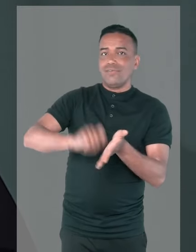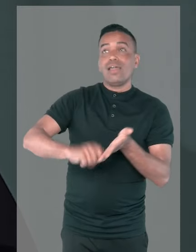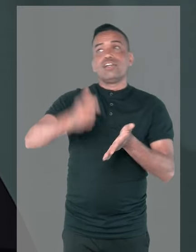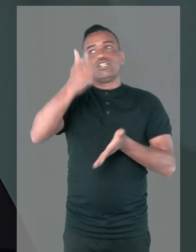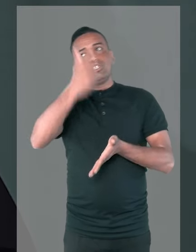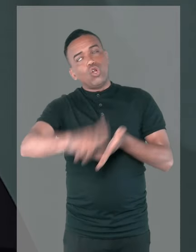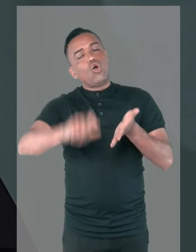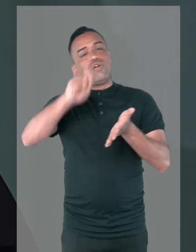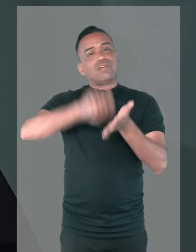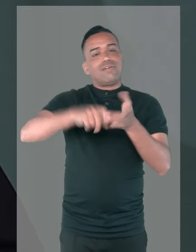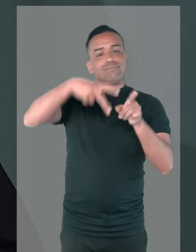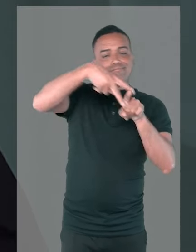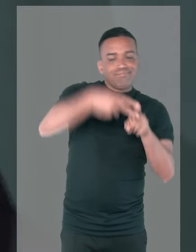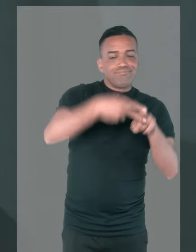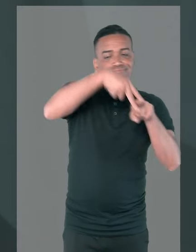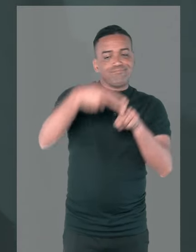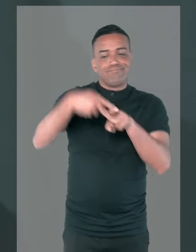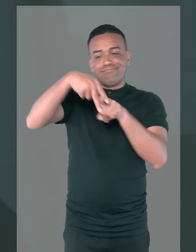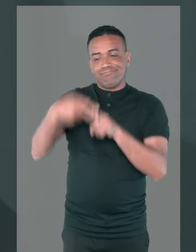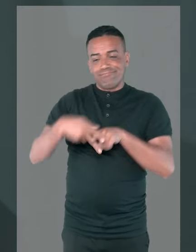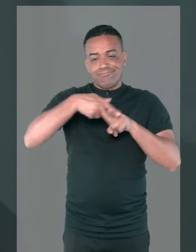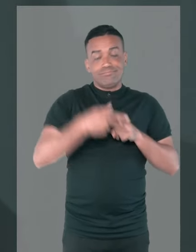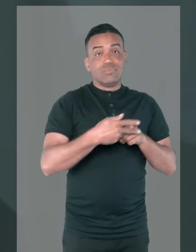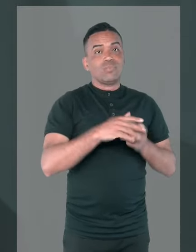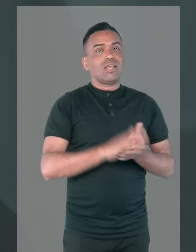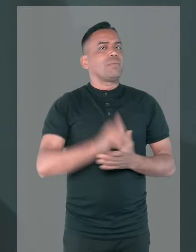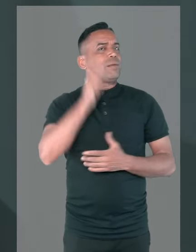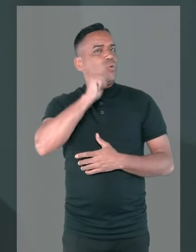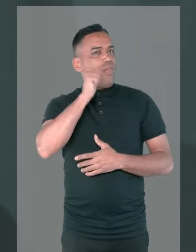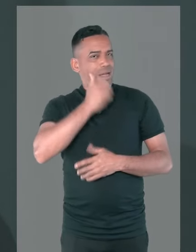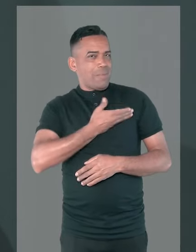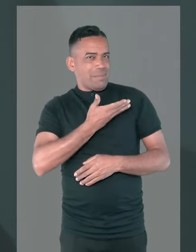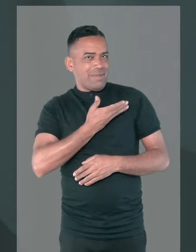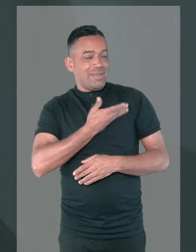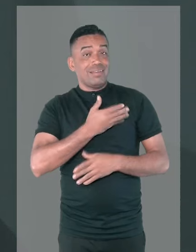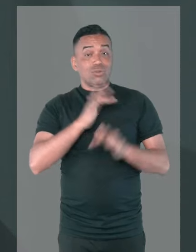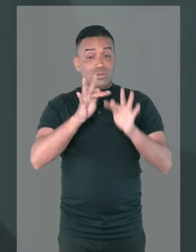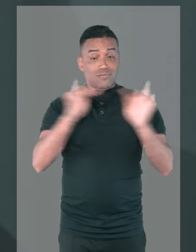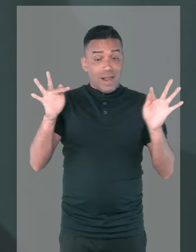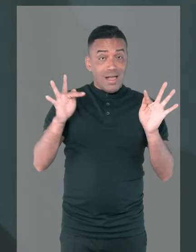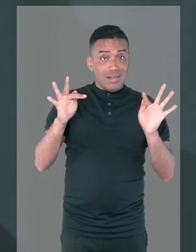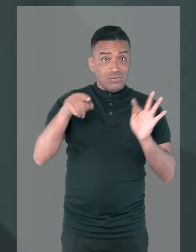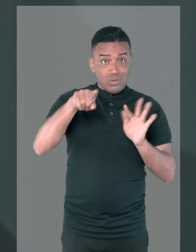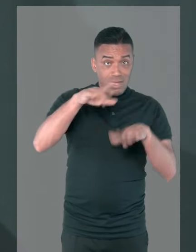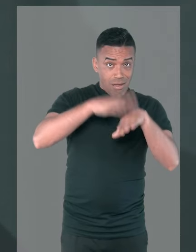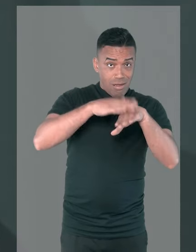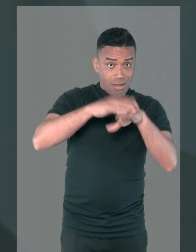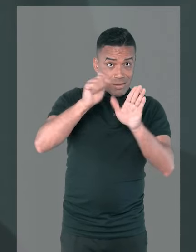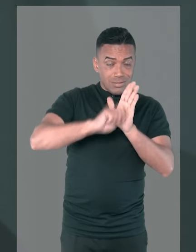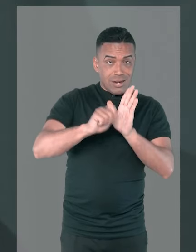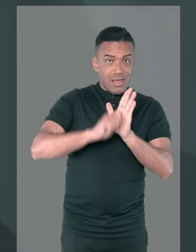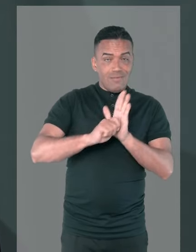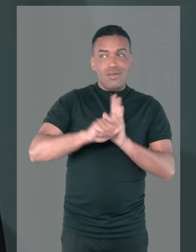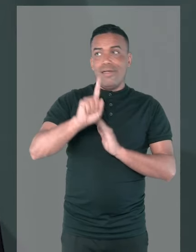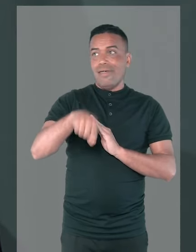texto melhor. A Noemi Jaffe, minha colega na escrevedeira, diz que toda frase que a gente escreve é um